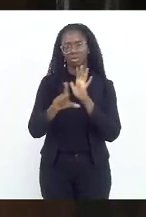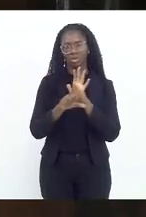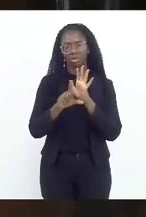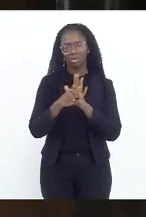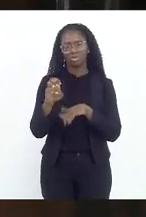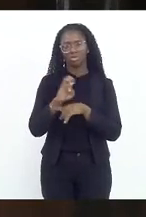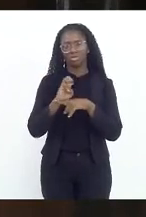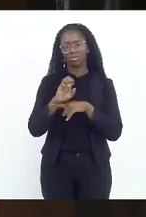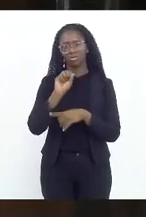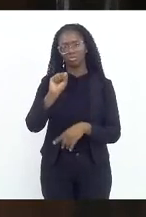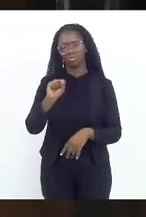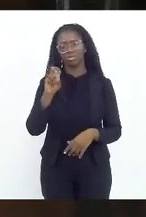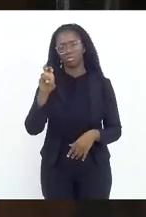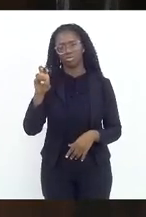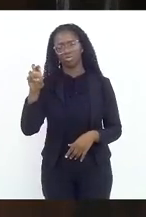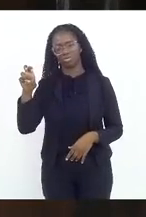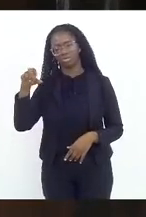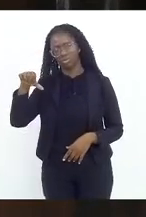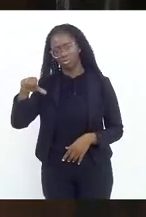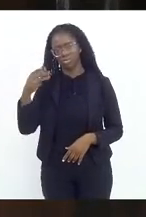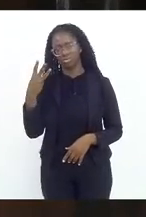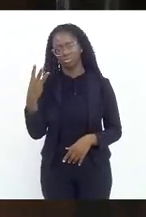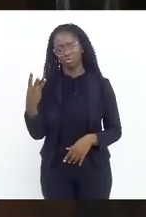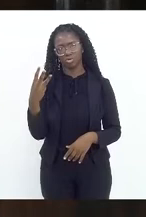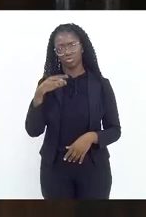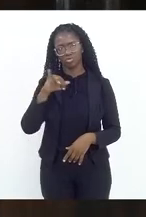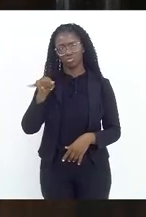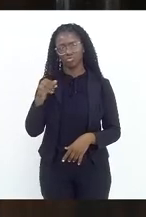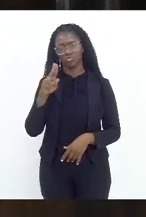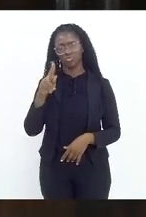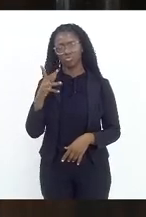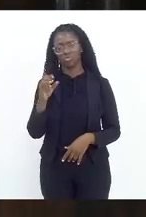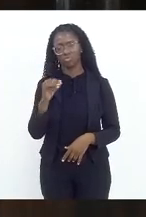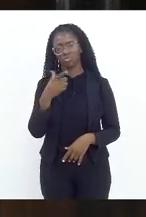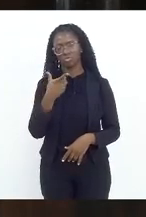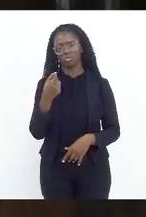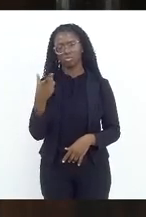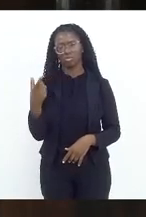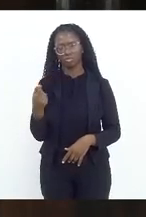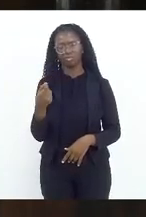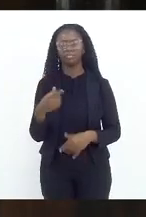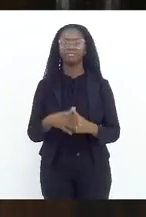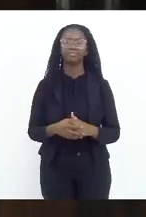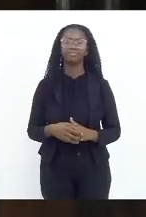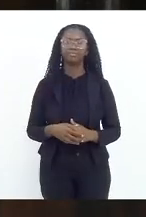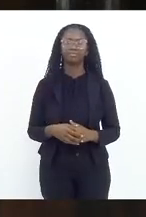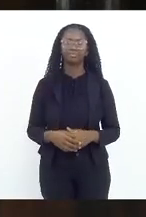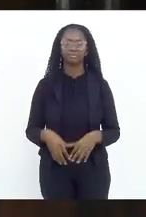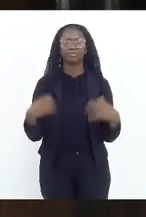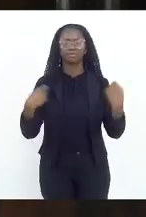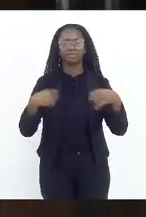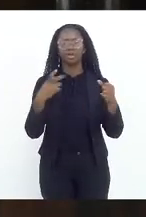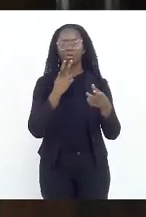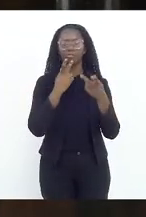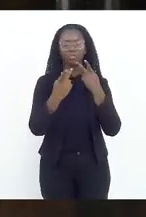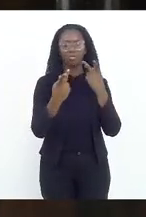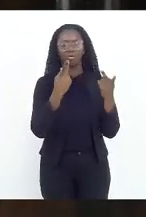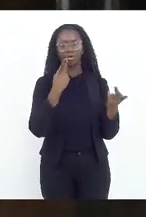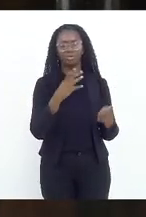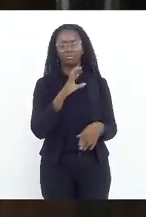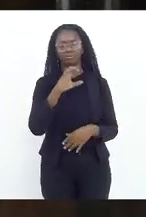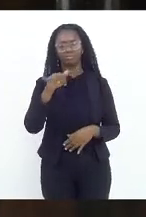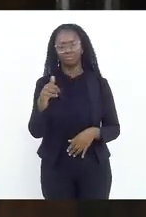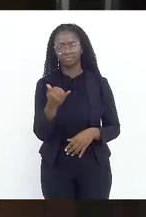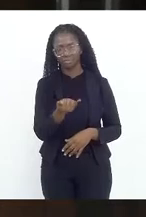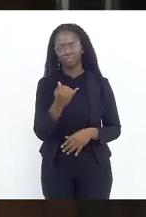8.859, de 3 de junho de 2020. Pendente de pareceres da Comissão de Constituição e Justiça, de Saúde, de Ciência e